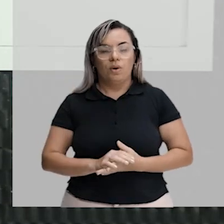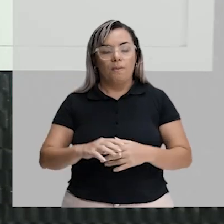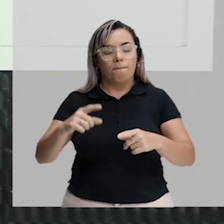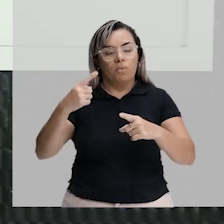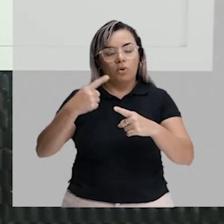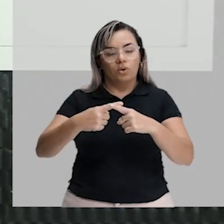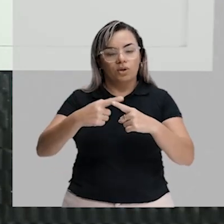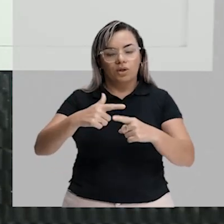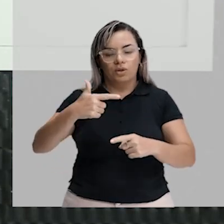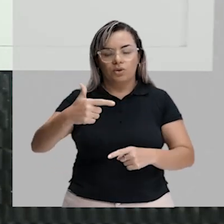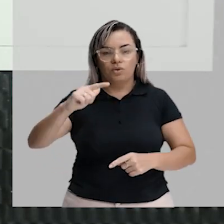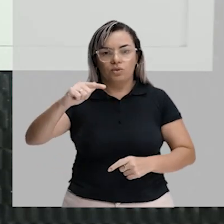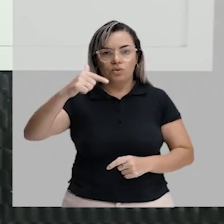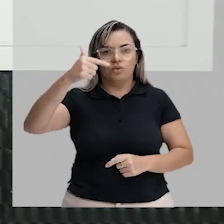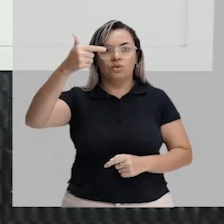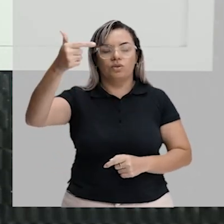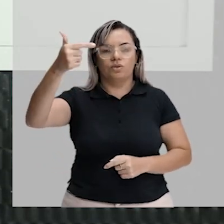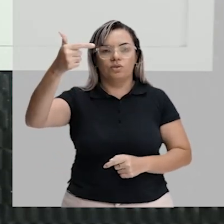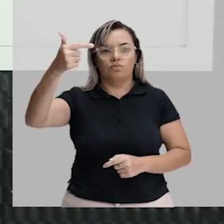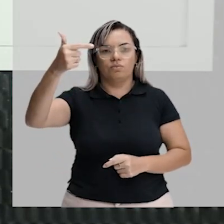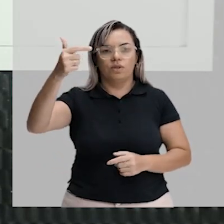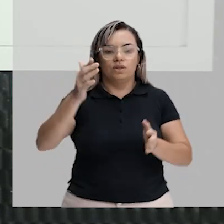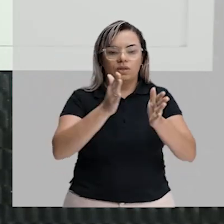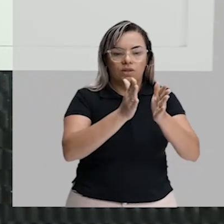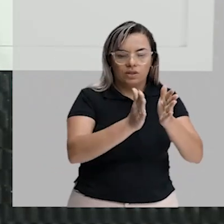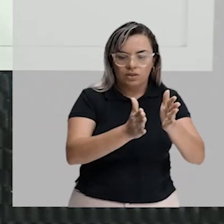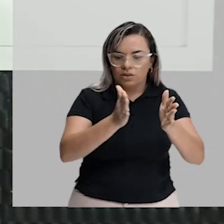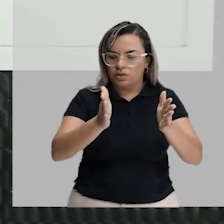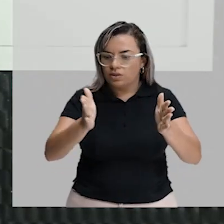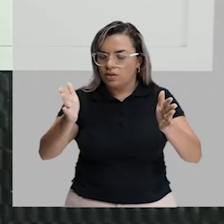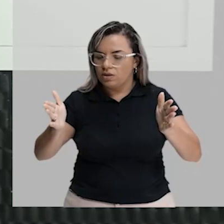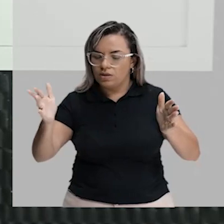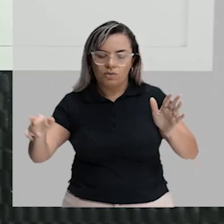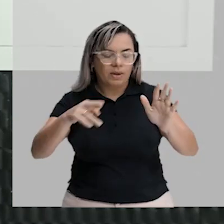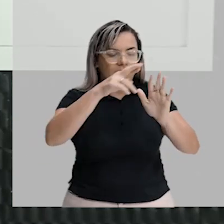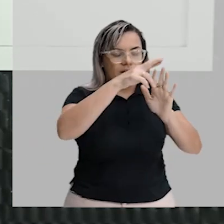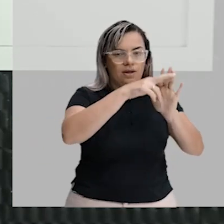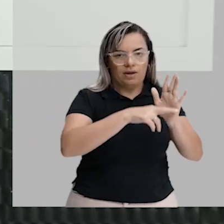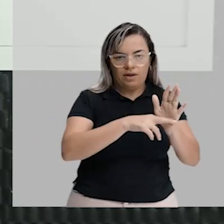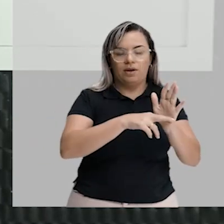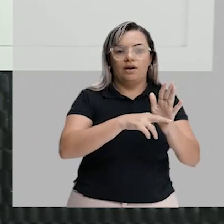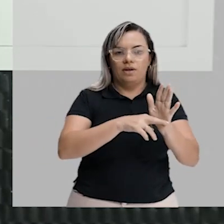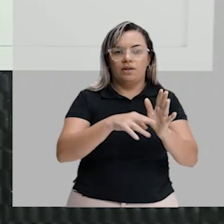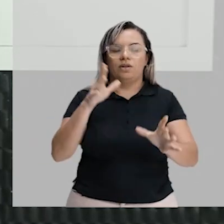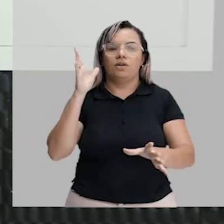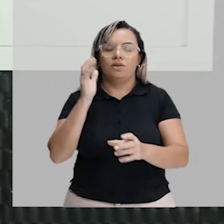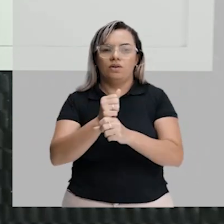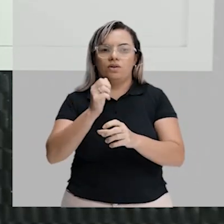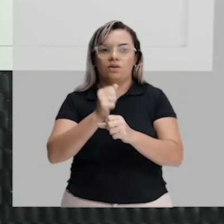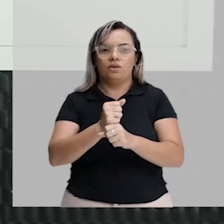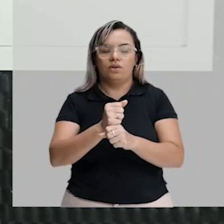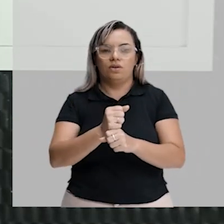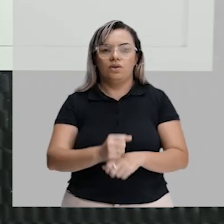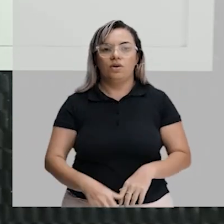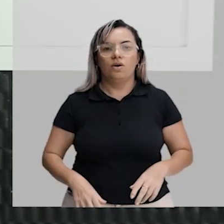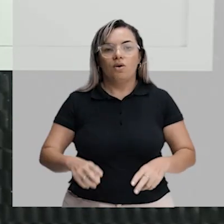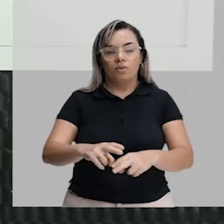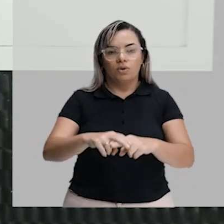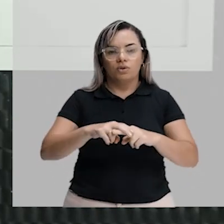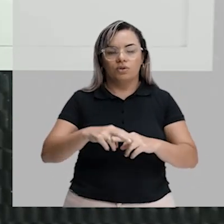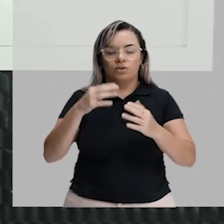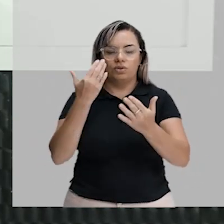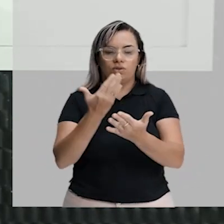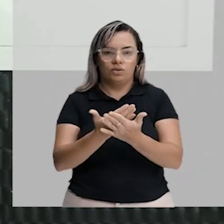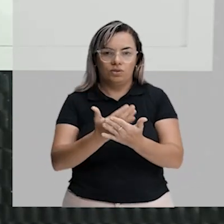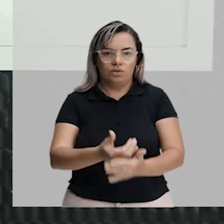multiplicação na frente da potência, ordem das operações. Por isso que a gente estuda expressão numérica lá no 6º ano do fundamental.